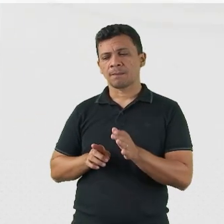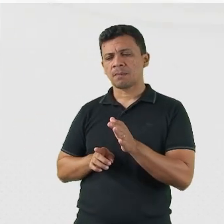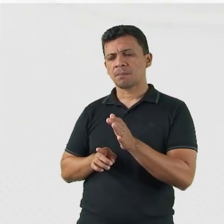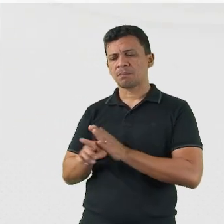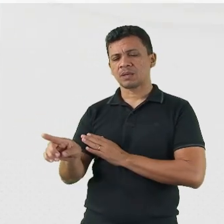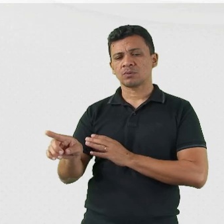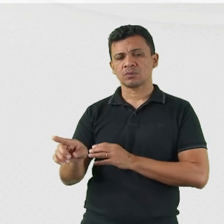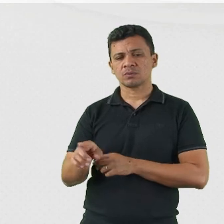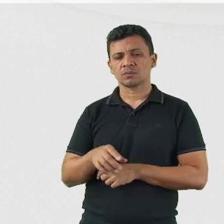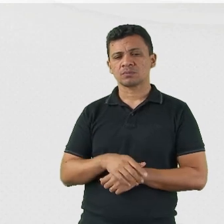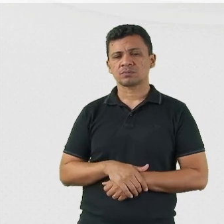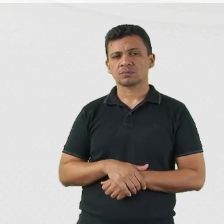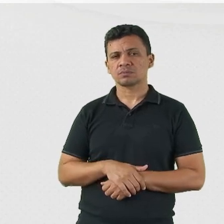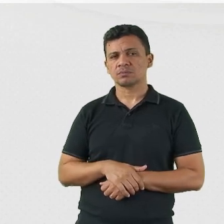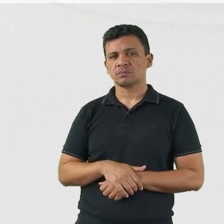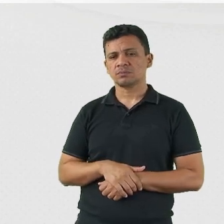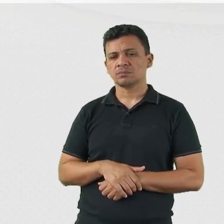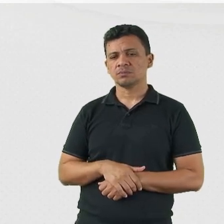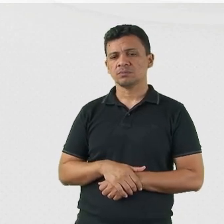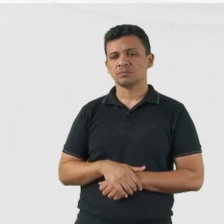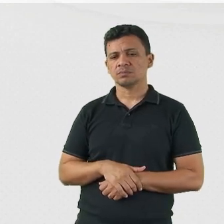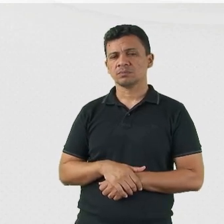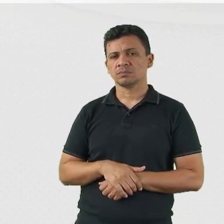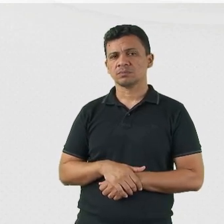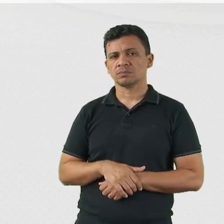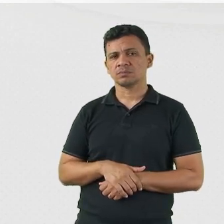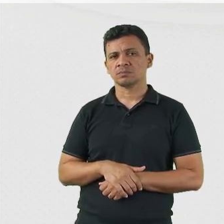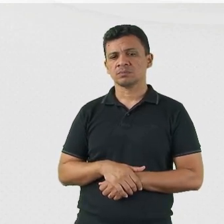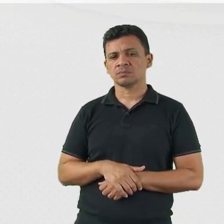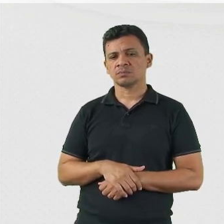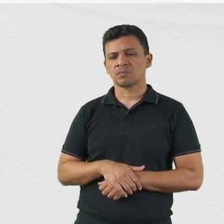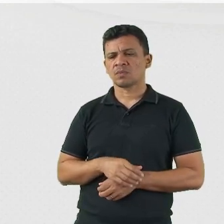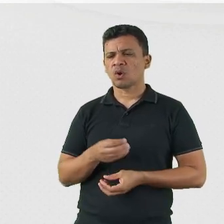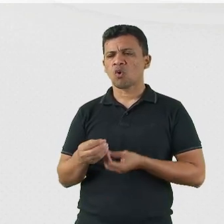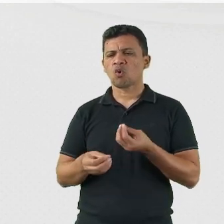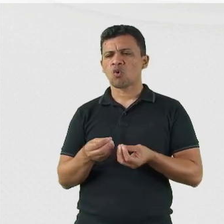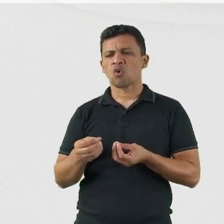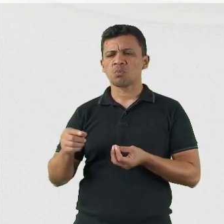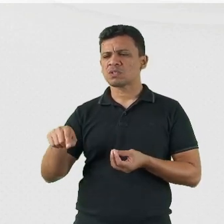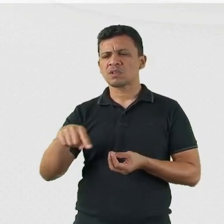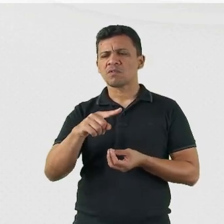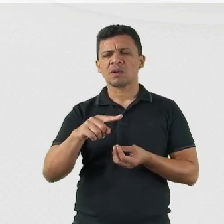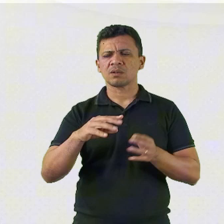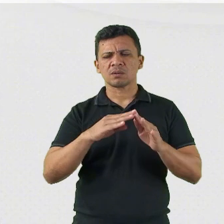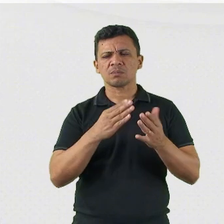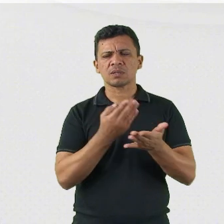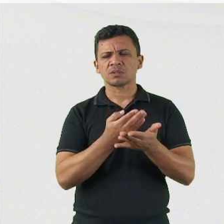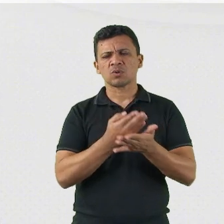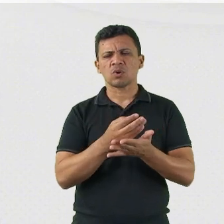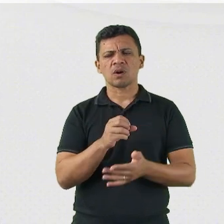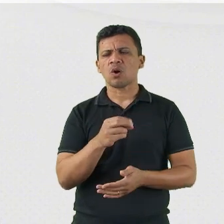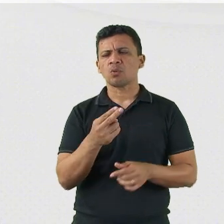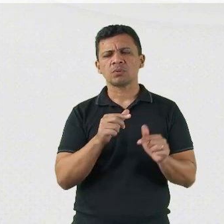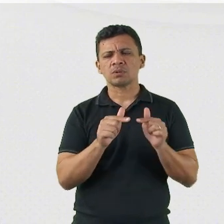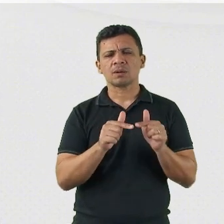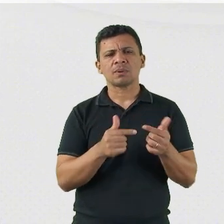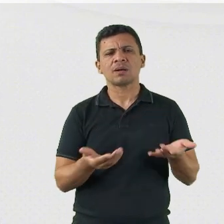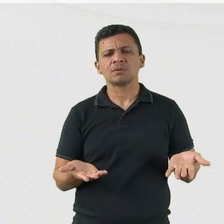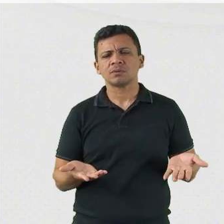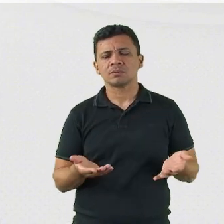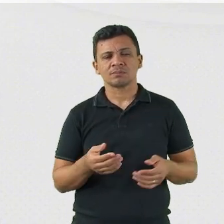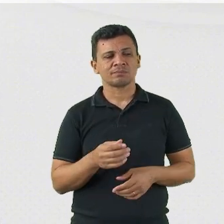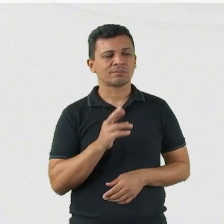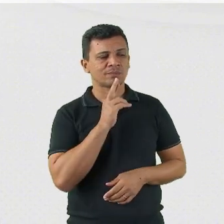pergunta: How do you go to school or work? Como que você vai para a escola ou para o trabalho? E a